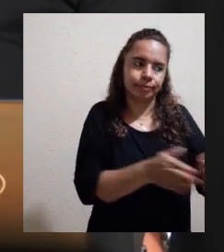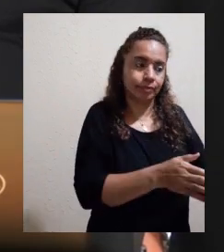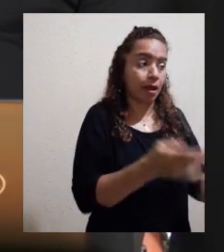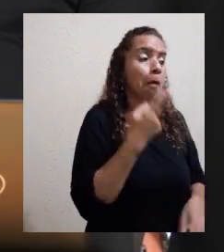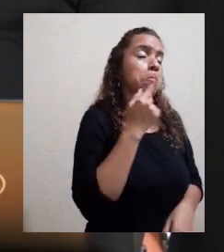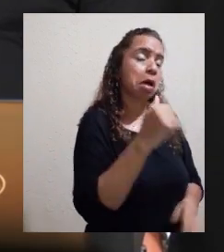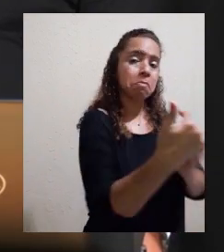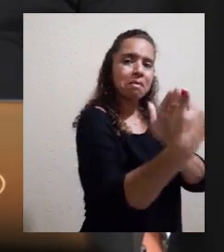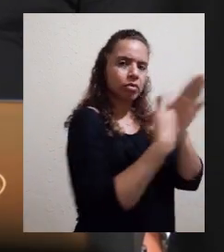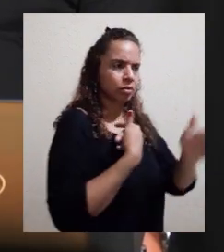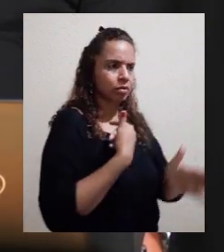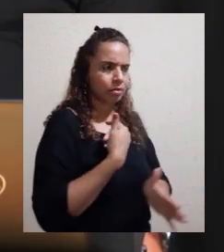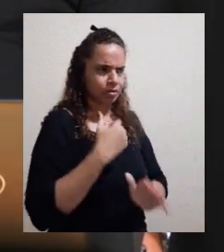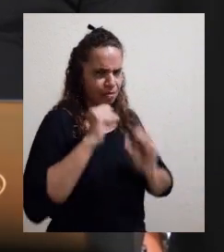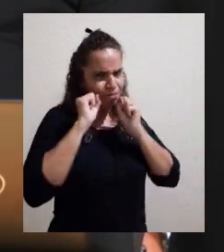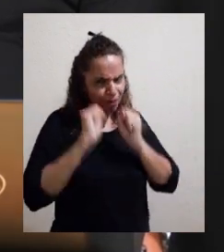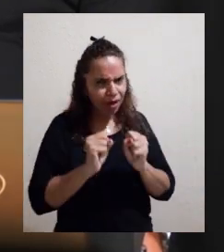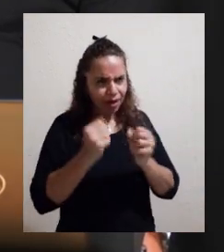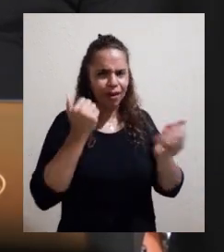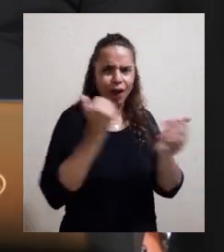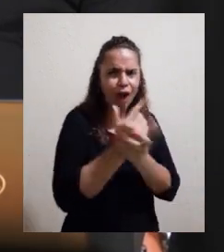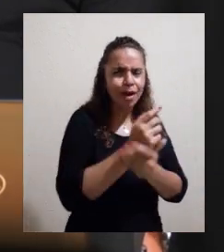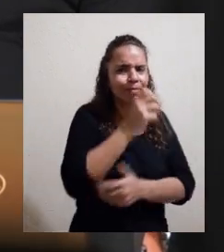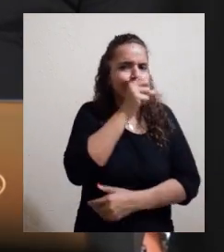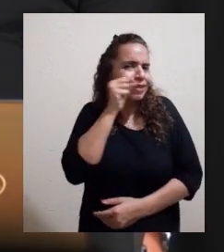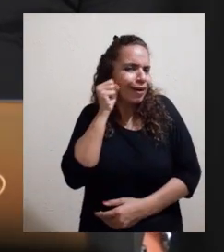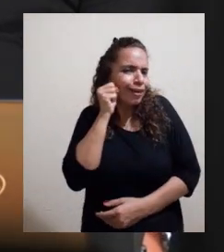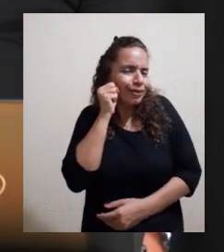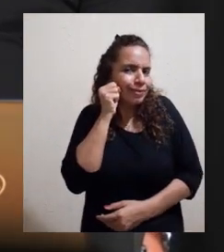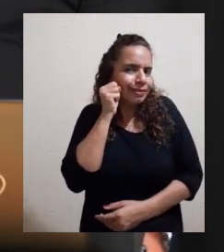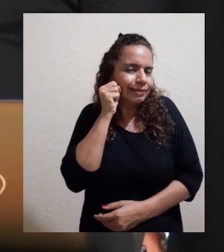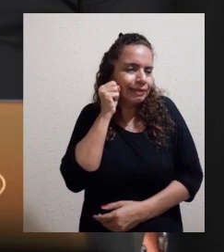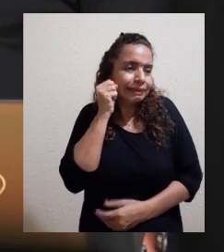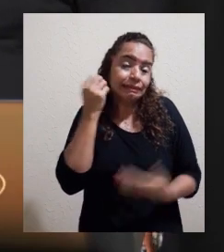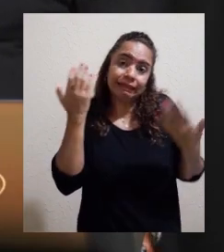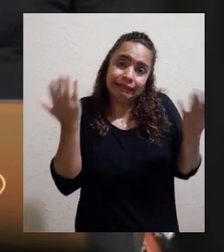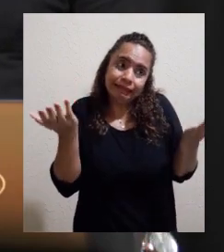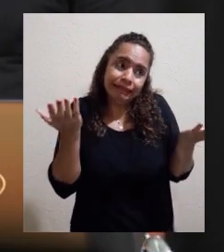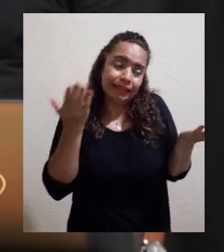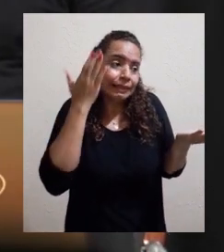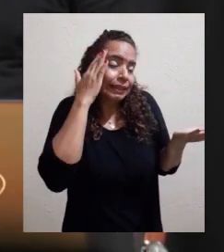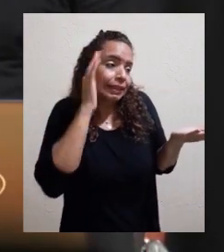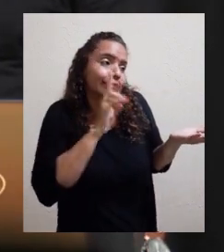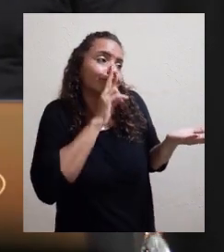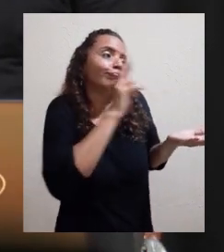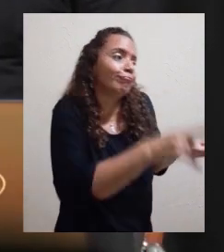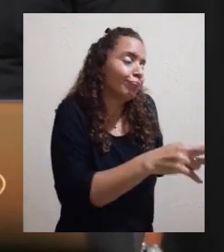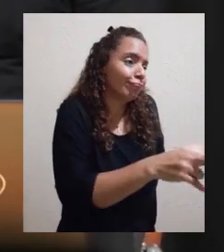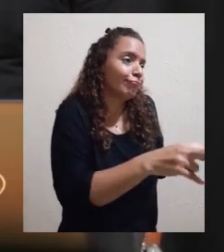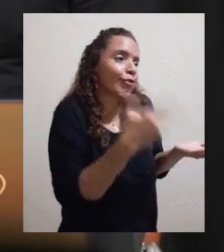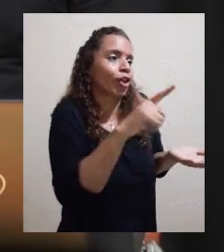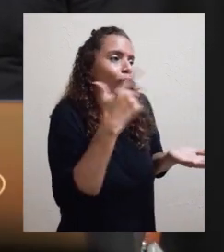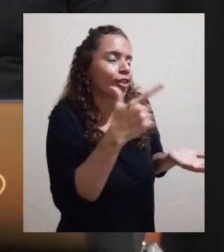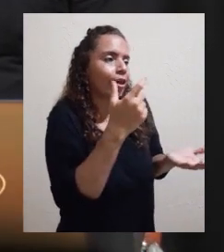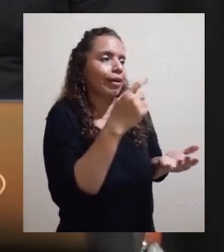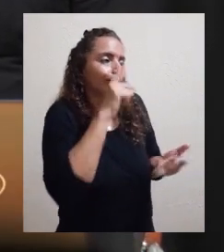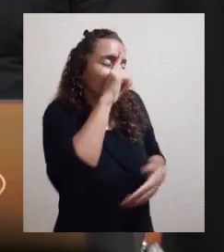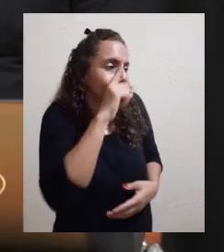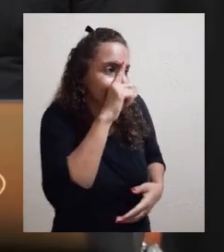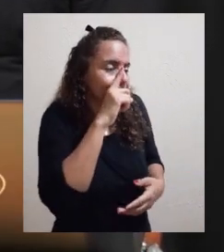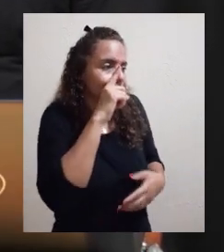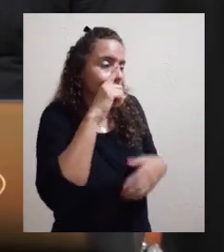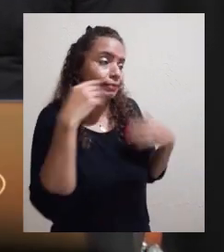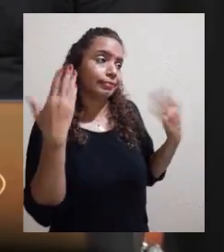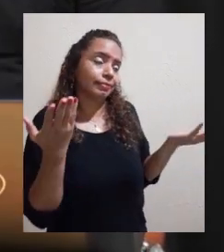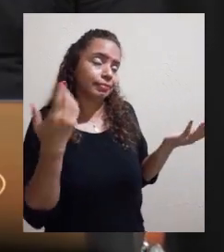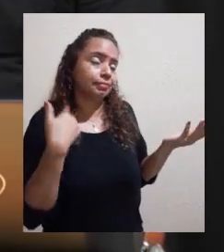o pão, mas, poxa, dá para afirmar que não tem risco? Não dá para afirmar que o risco é grande? Também não,